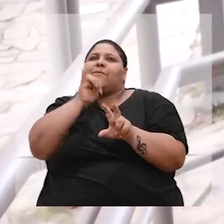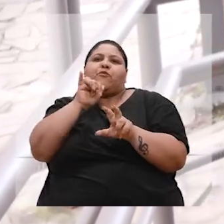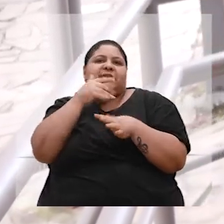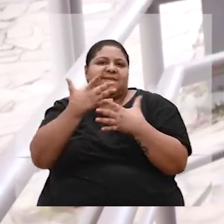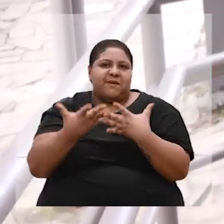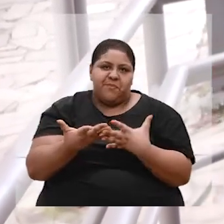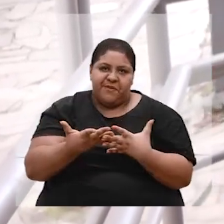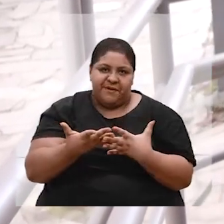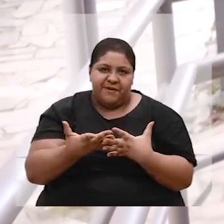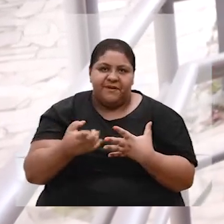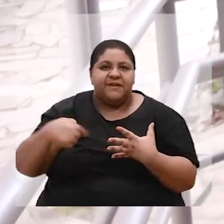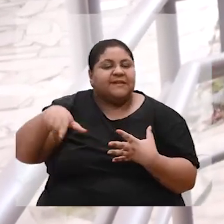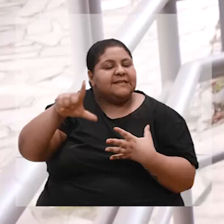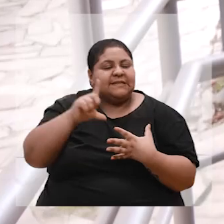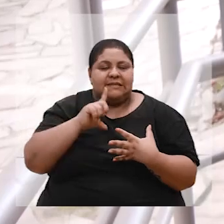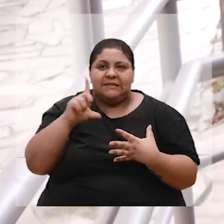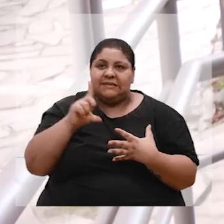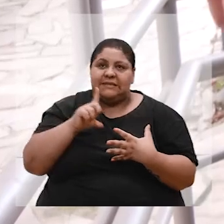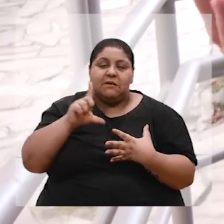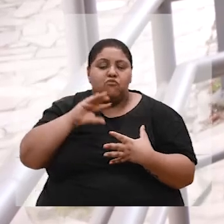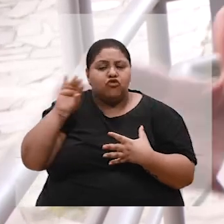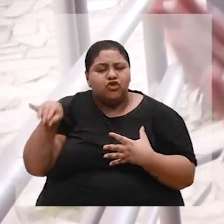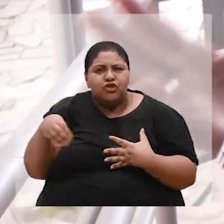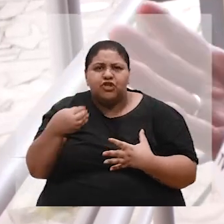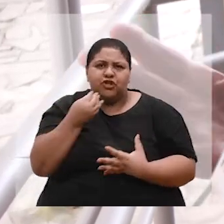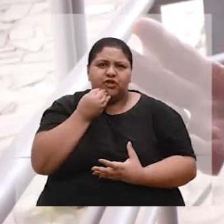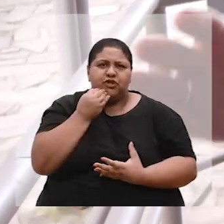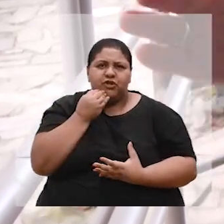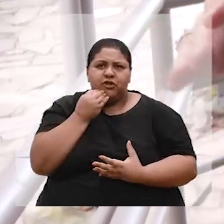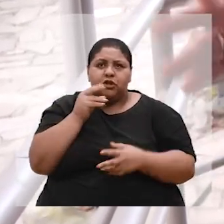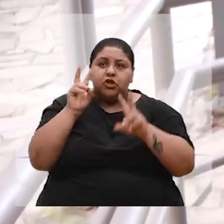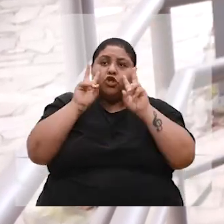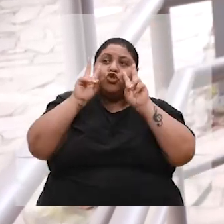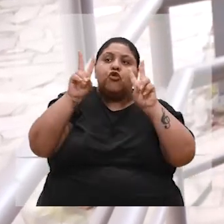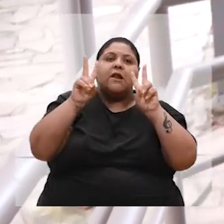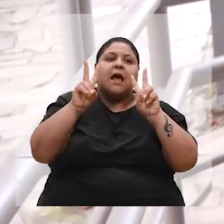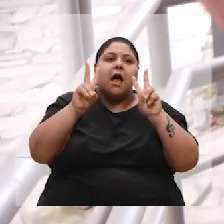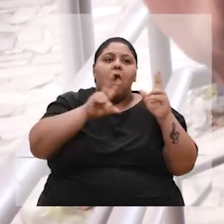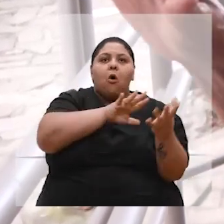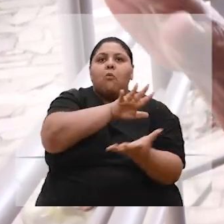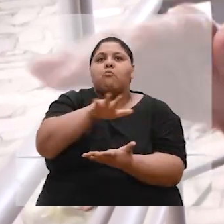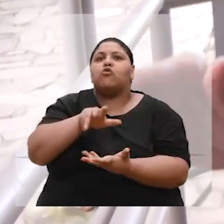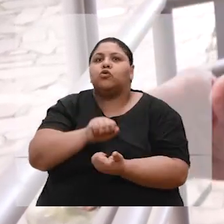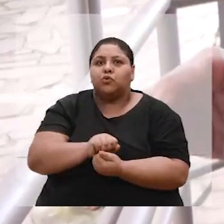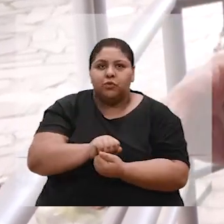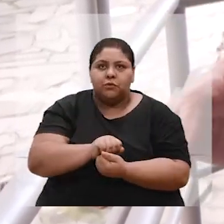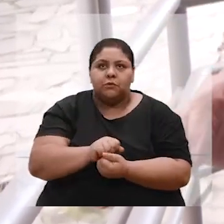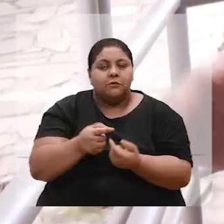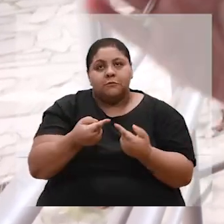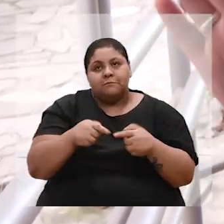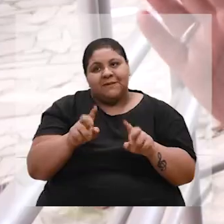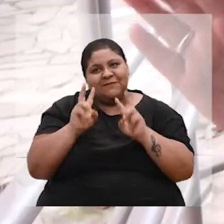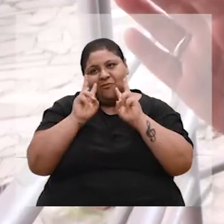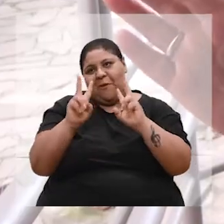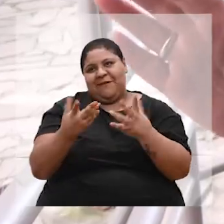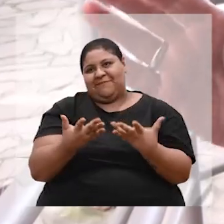né? A gente tem muitas possibilidades de olhar o mundo, mas a gente não olha.